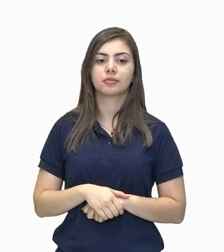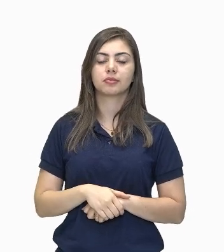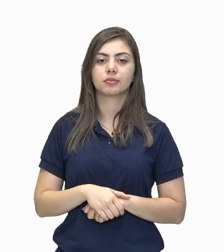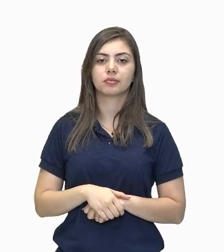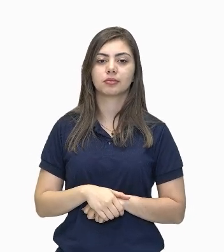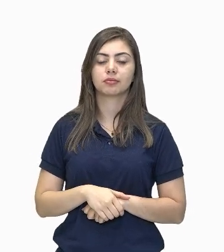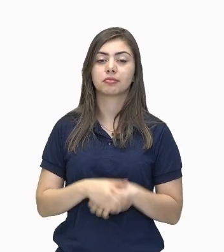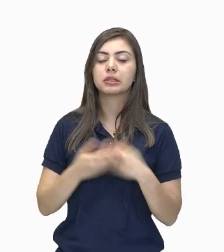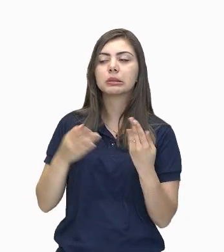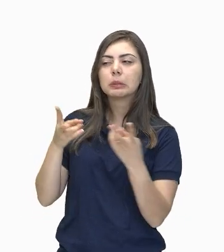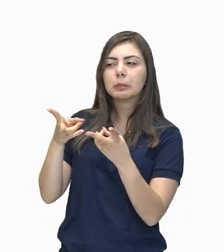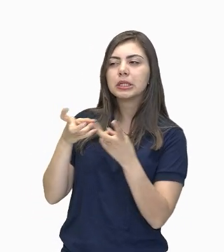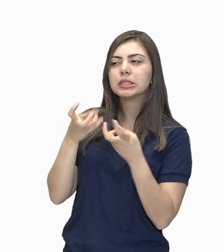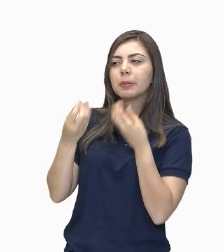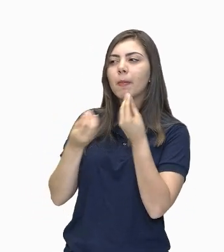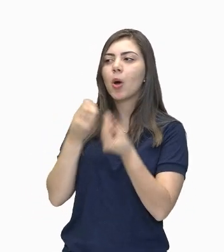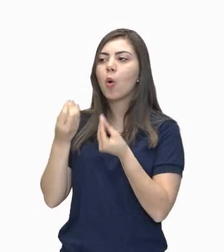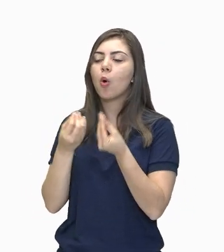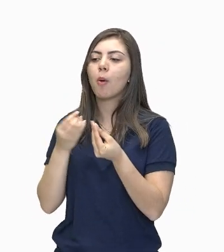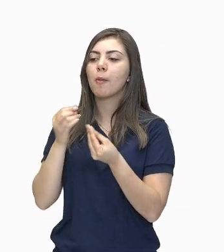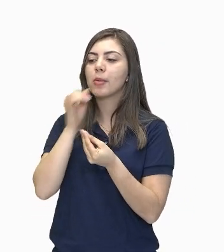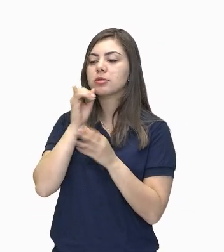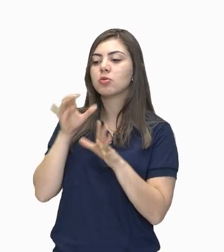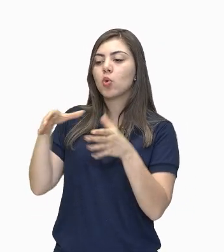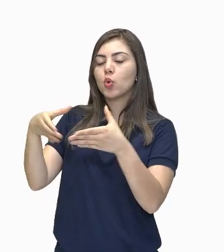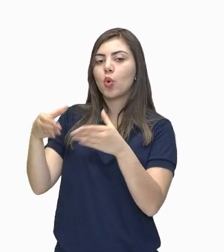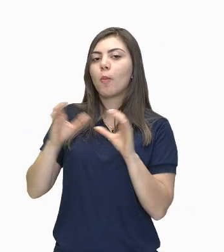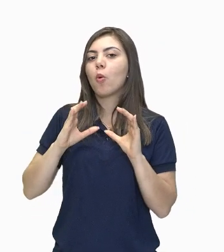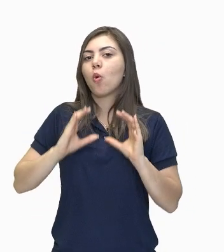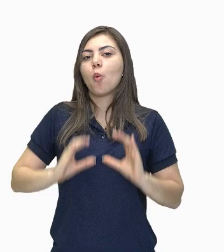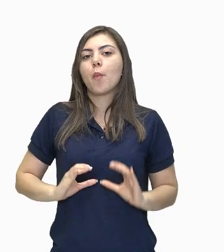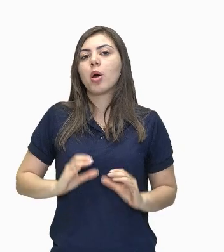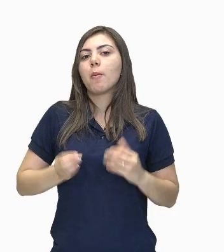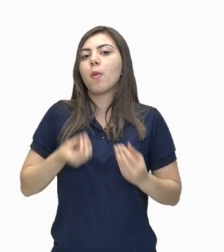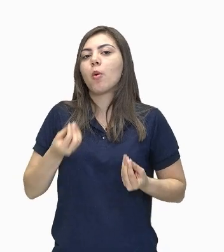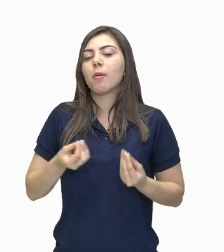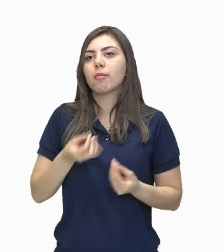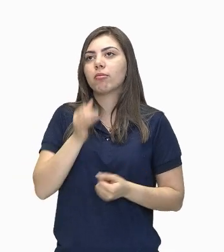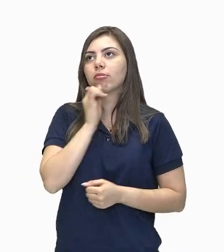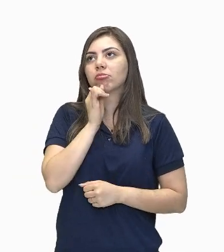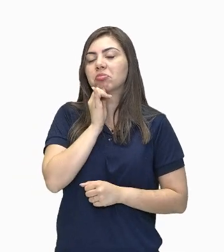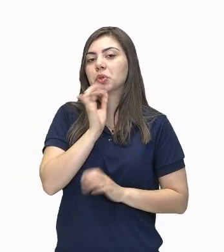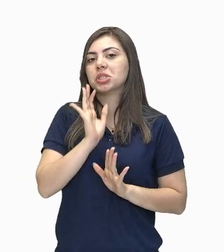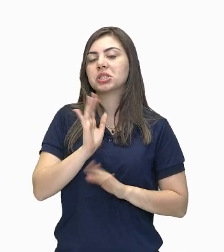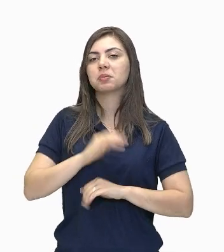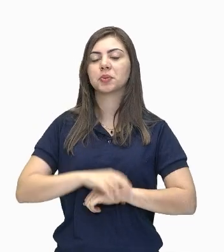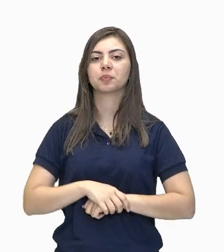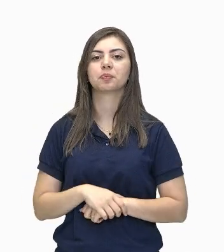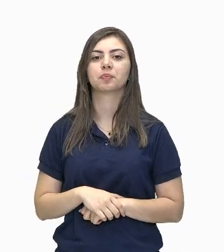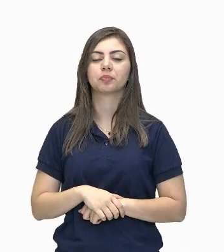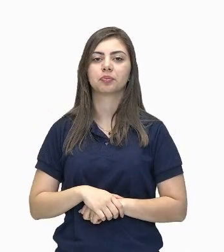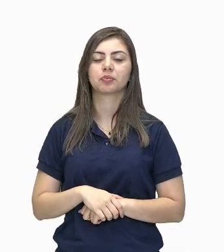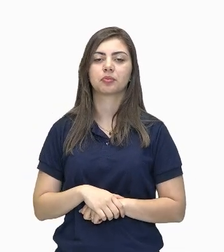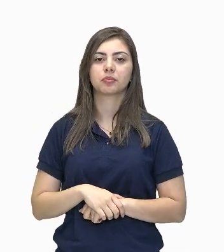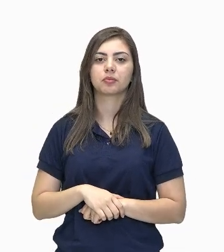o comportamento, né, coletivo. Por exemplo, dá um exemplo de uma observação